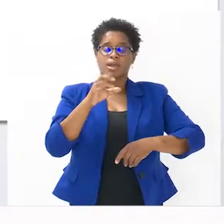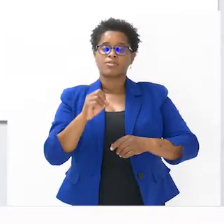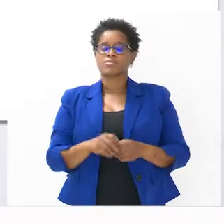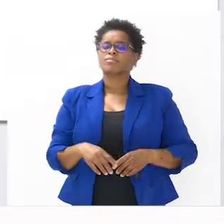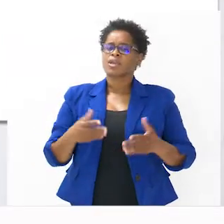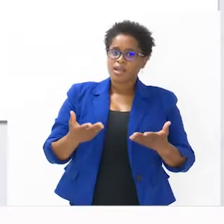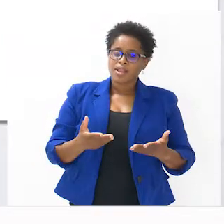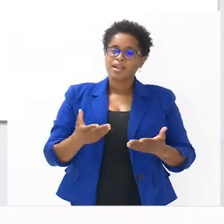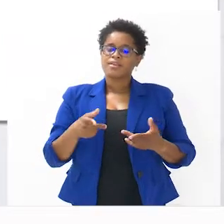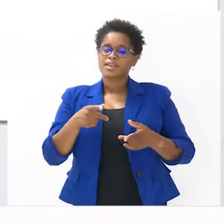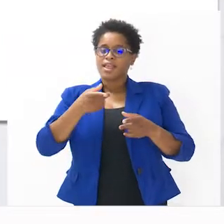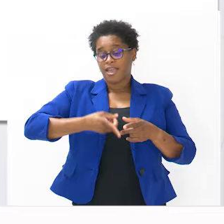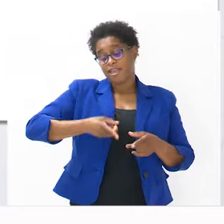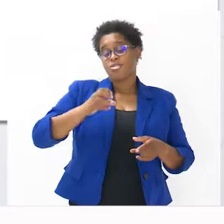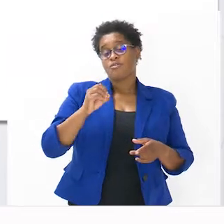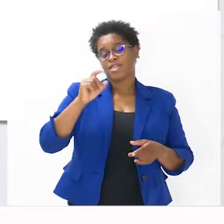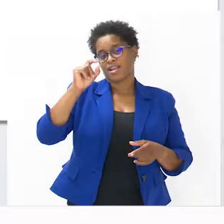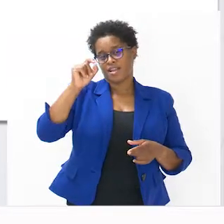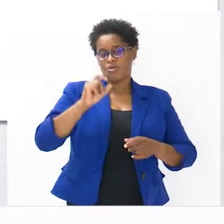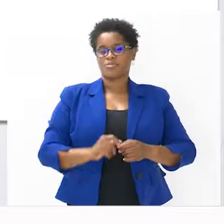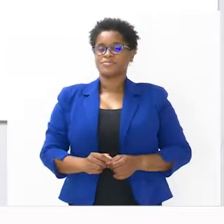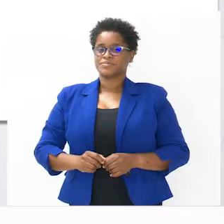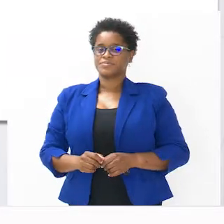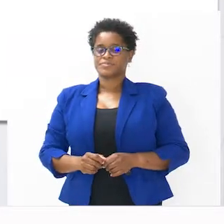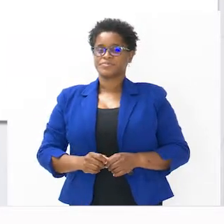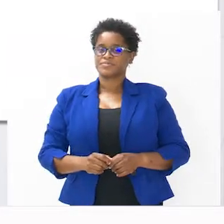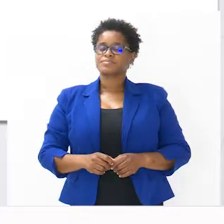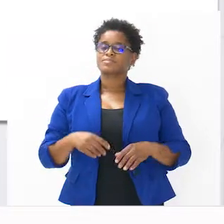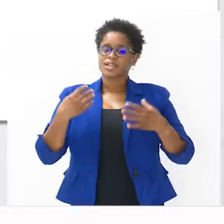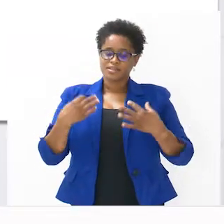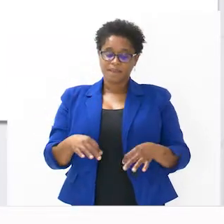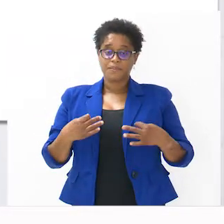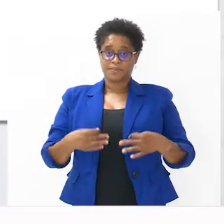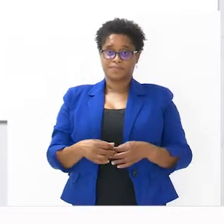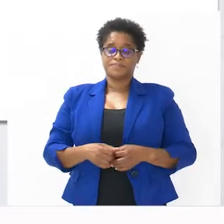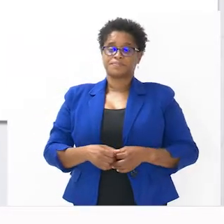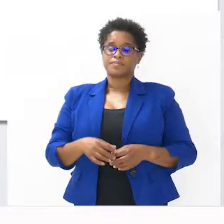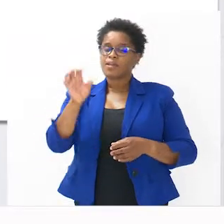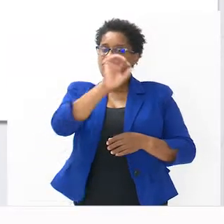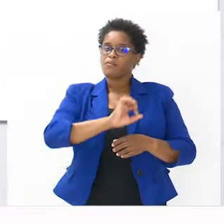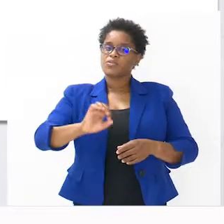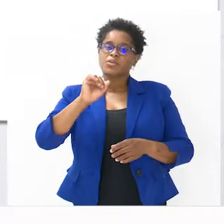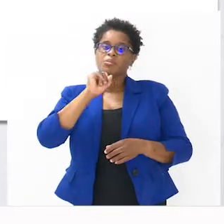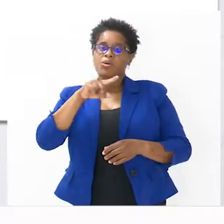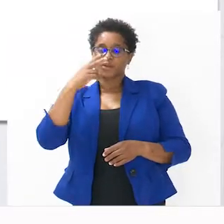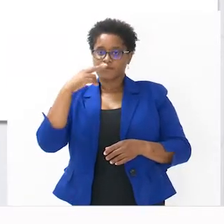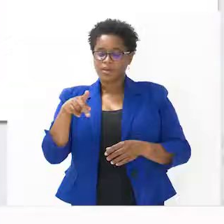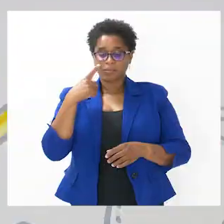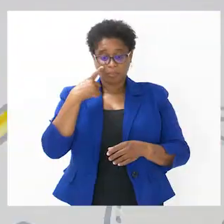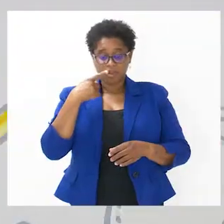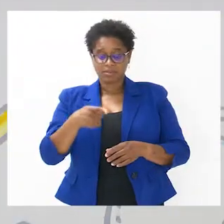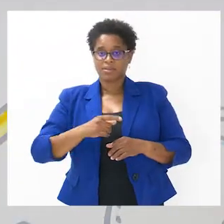mede exatamente 90 graus. E sempre vocês podem ver que aparece